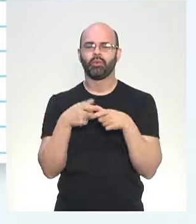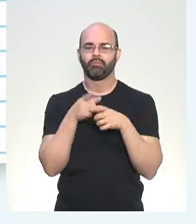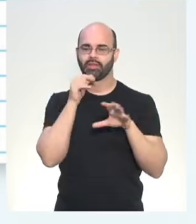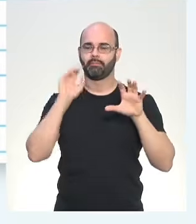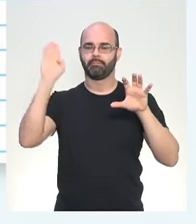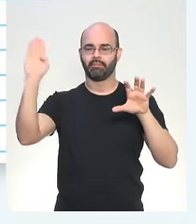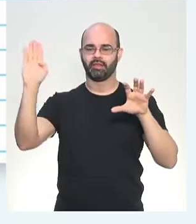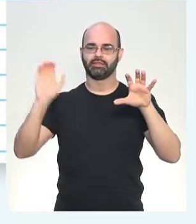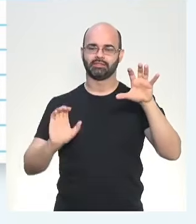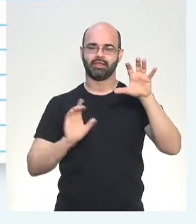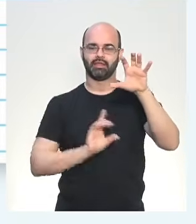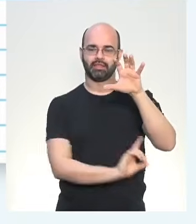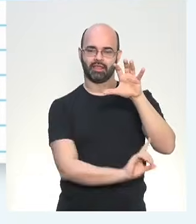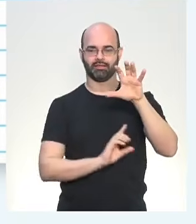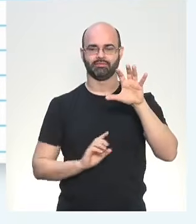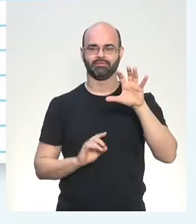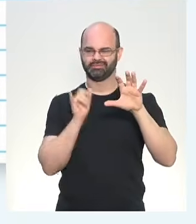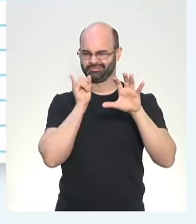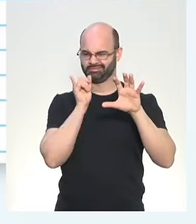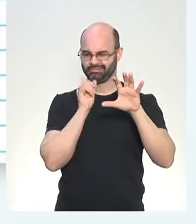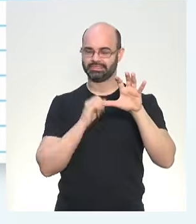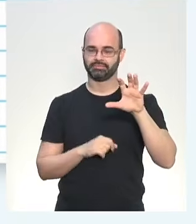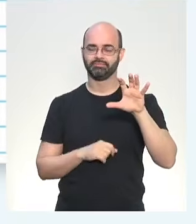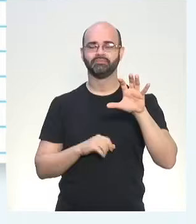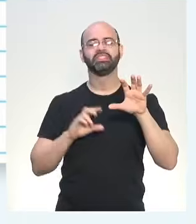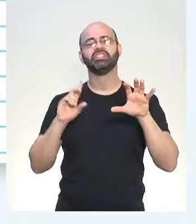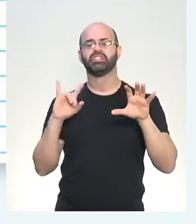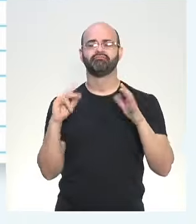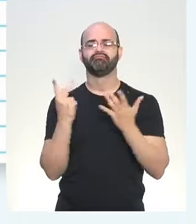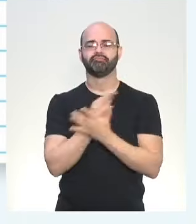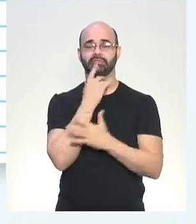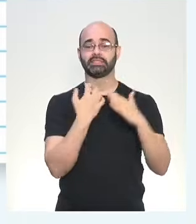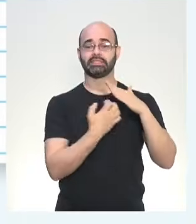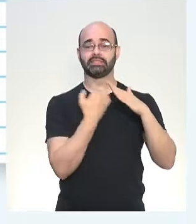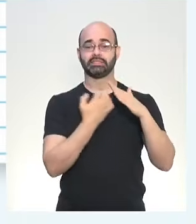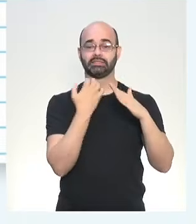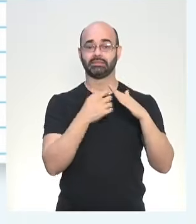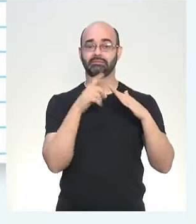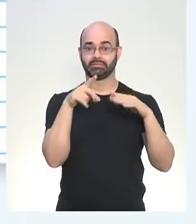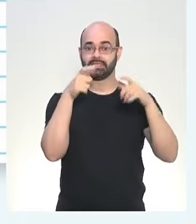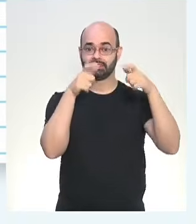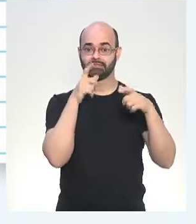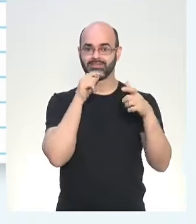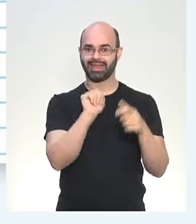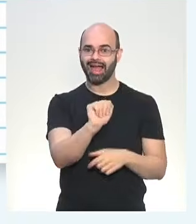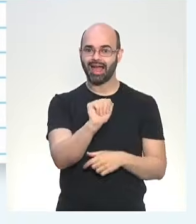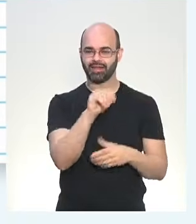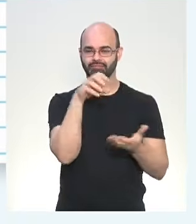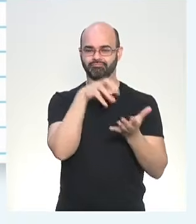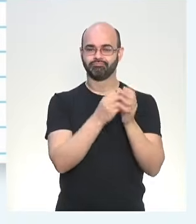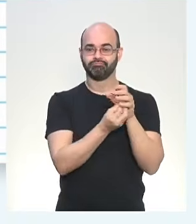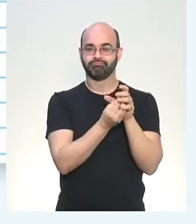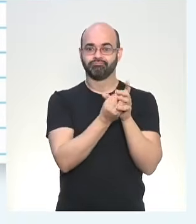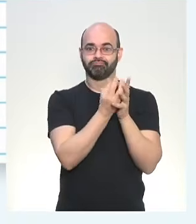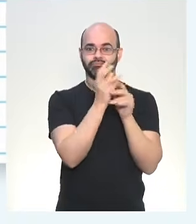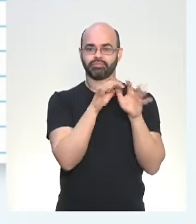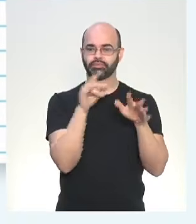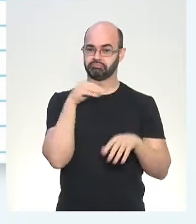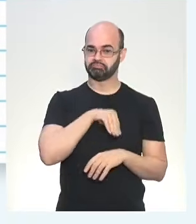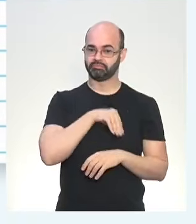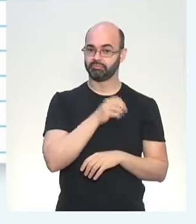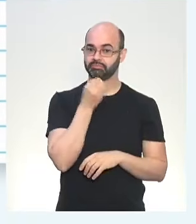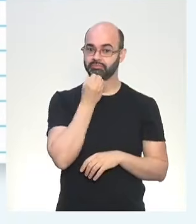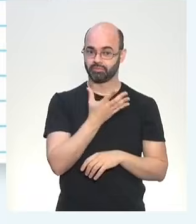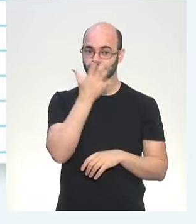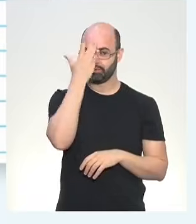B, C e D. Um certo dia, diversas empresas começam a se instalar no centro de A. Os salários são atrativos e a